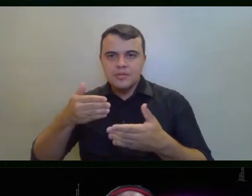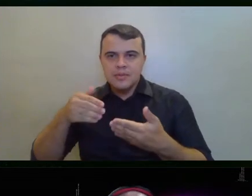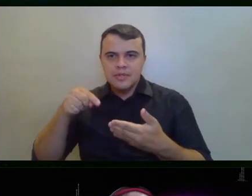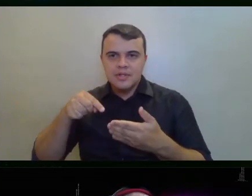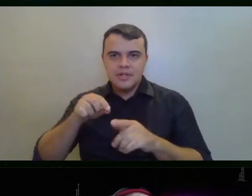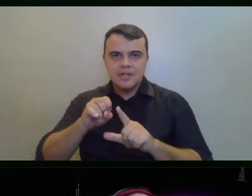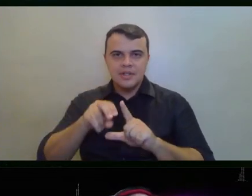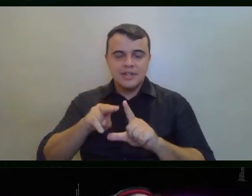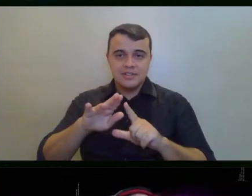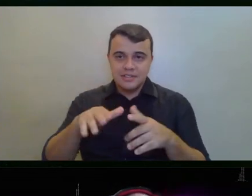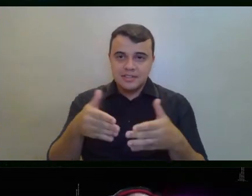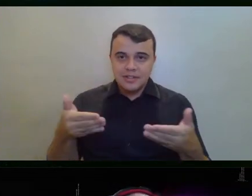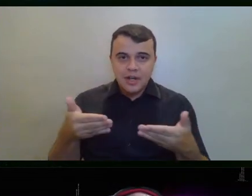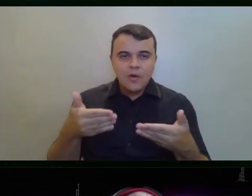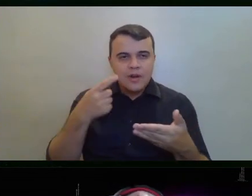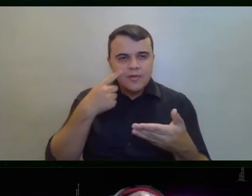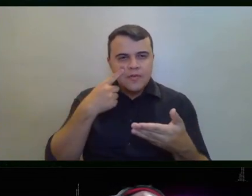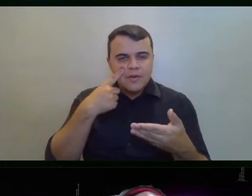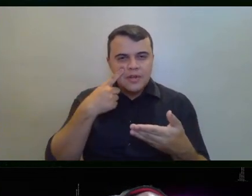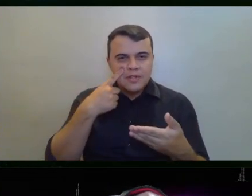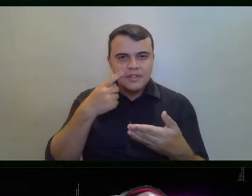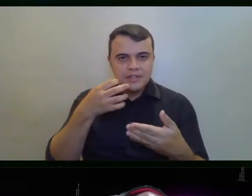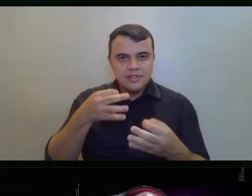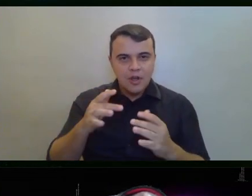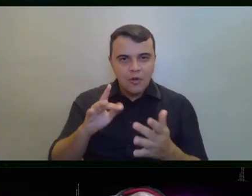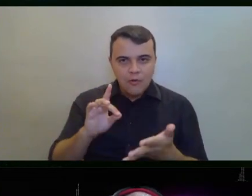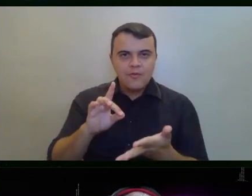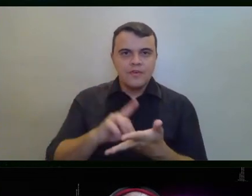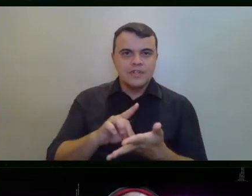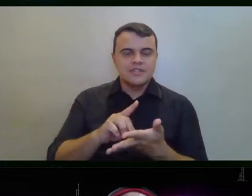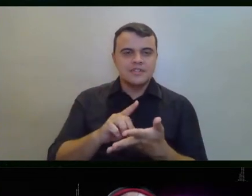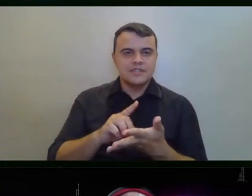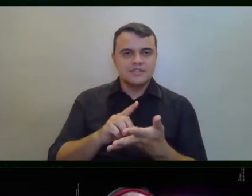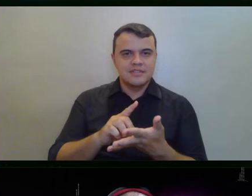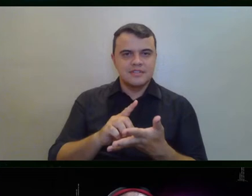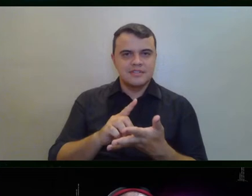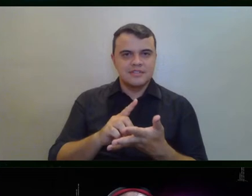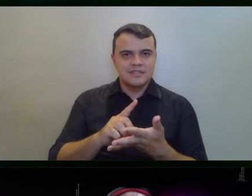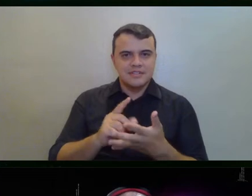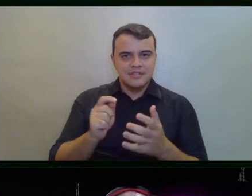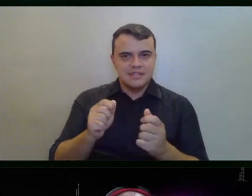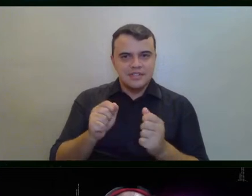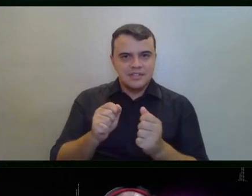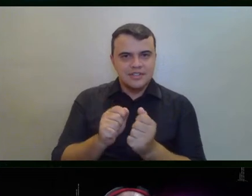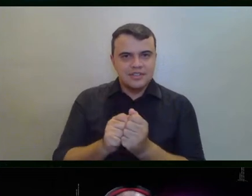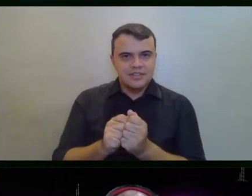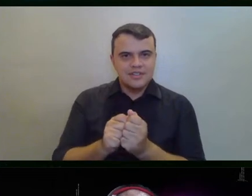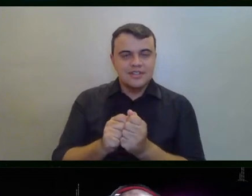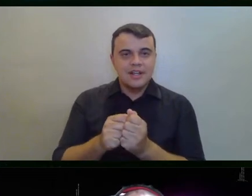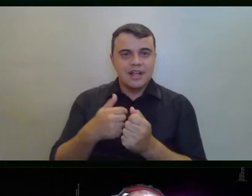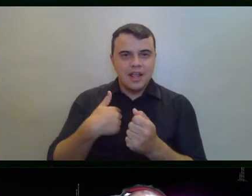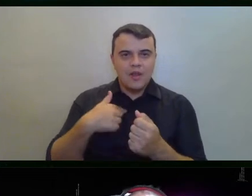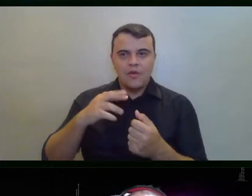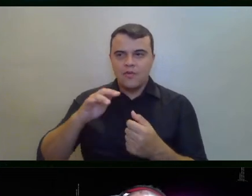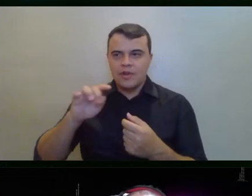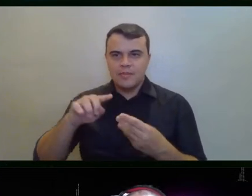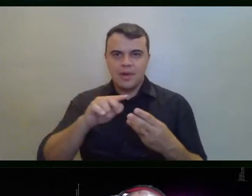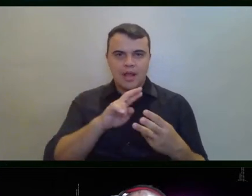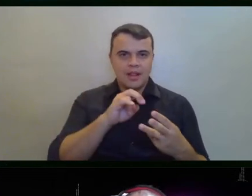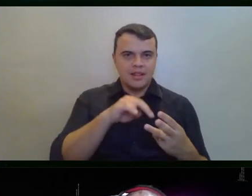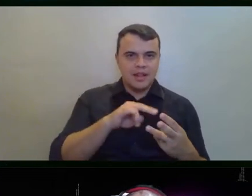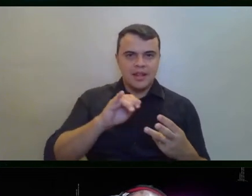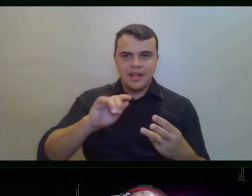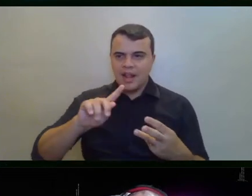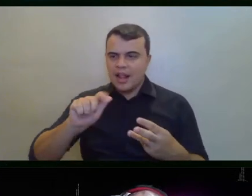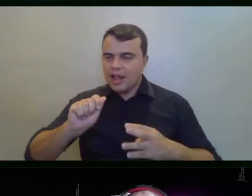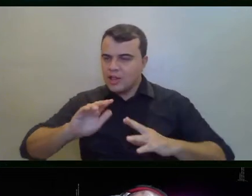no Linkedin então agora vamos fazer a pose oficial aí para o pessoal tirar o print para poder marcar eu Felipão Renan e